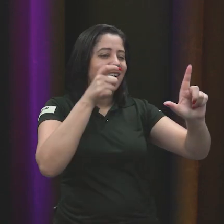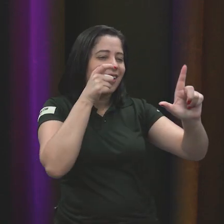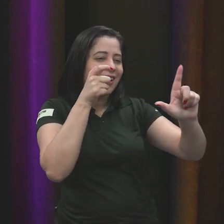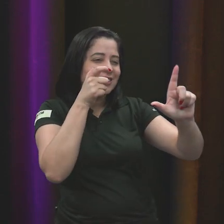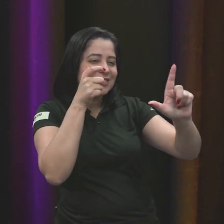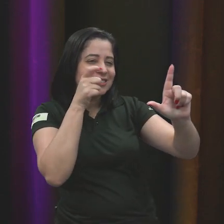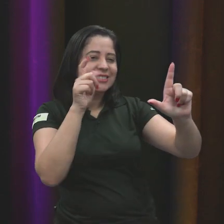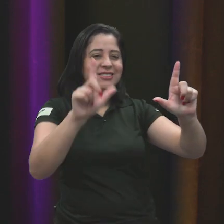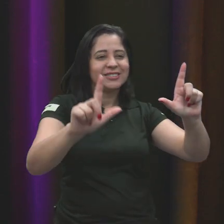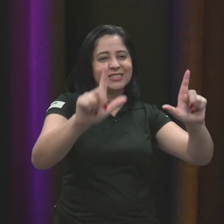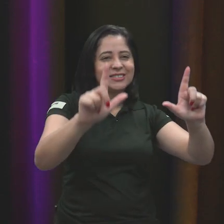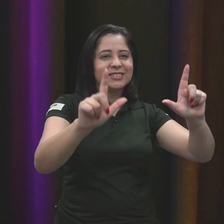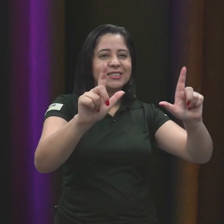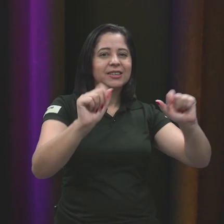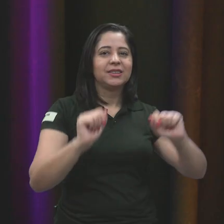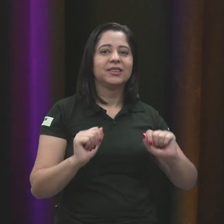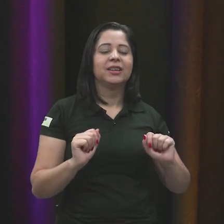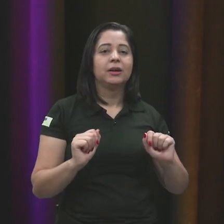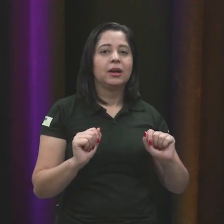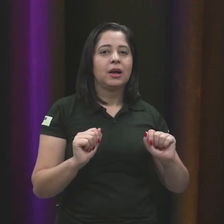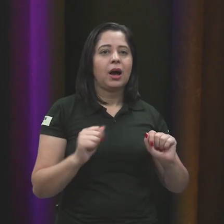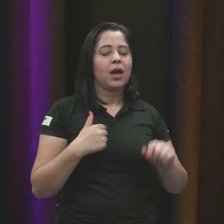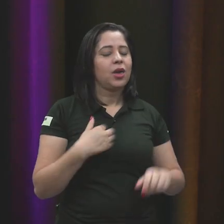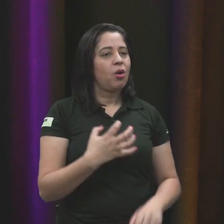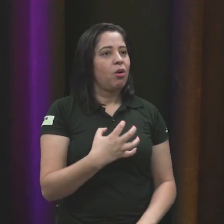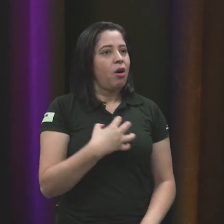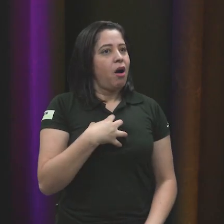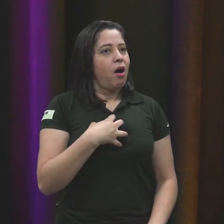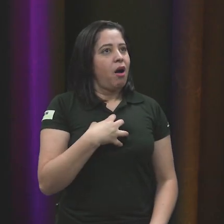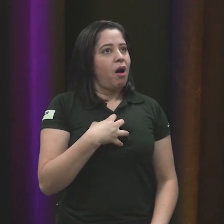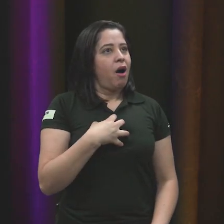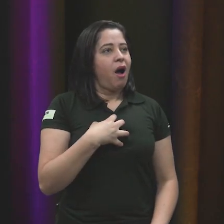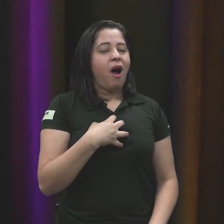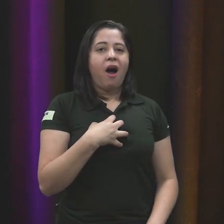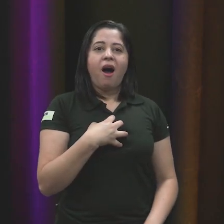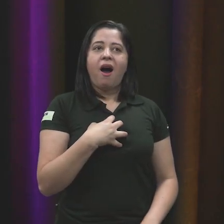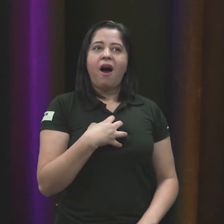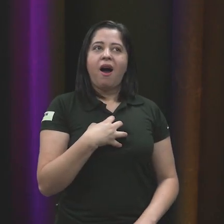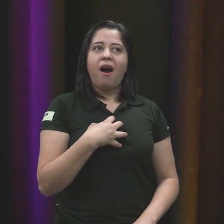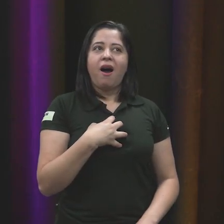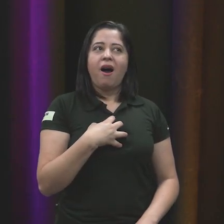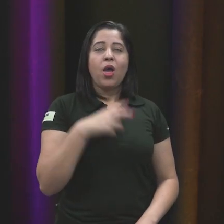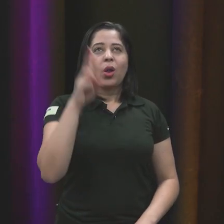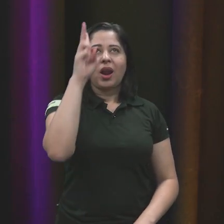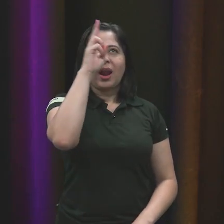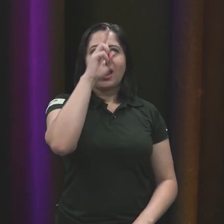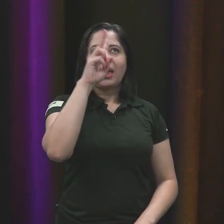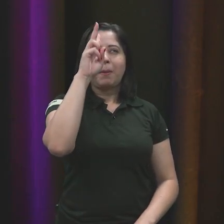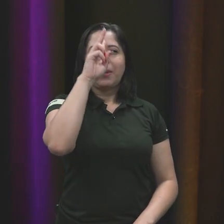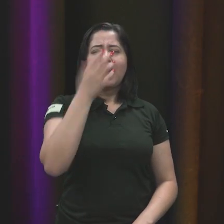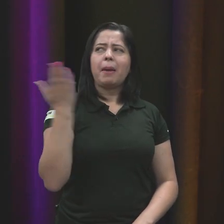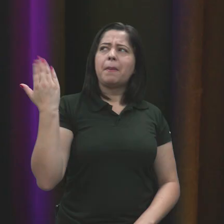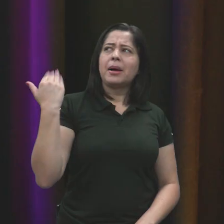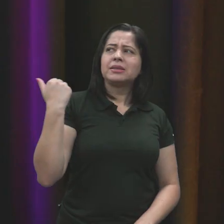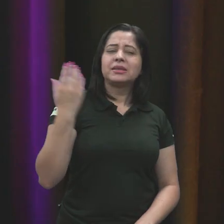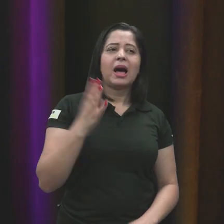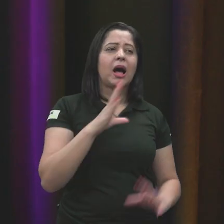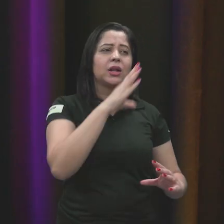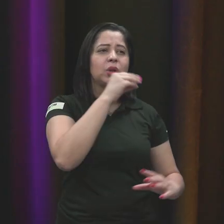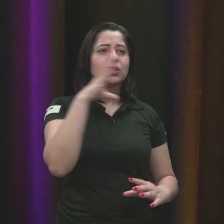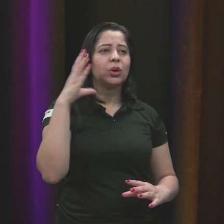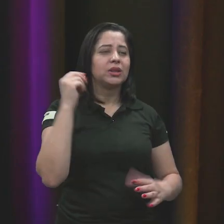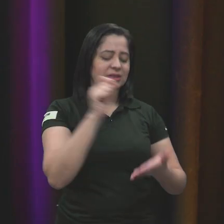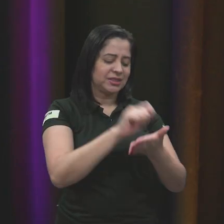aquela coisa, assim, junto com criança, me inspirou o meu lado poético que eu já tinha quando eu era adolescente. Então,